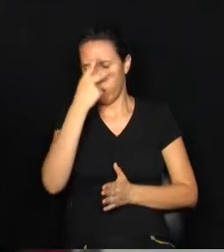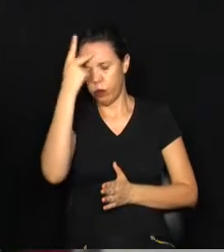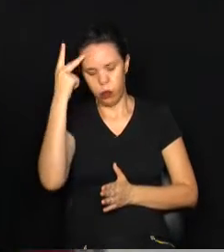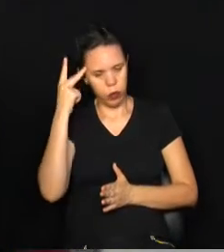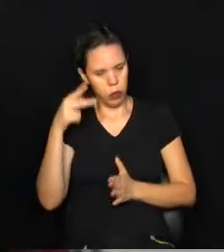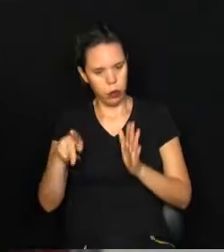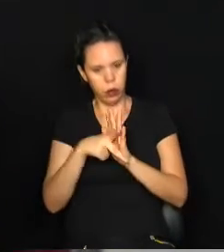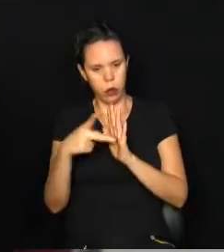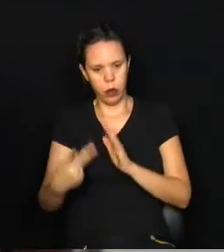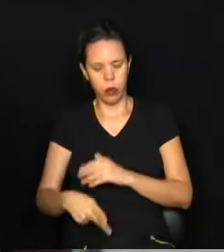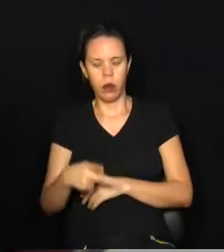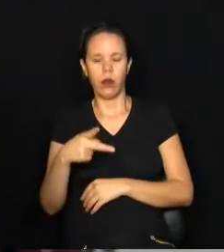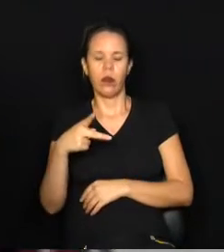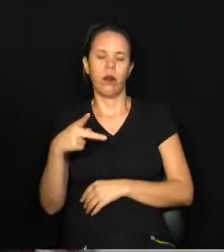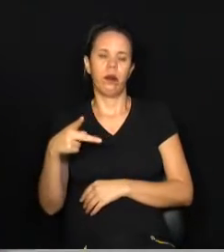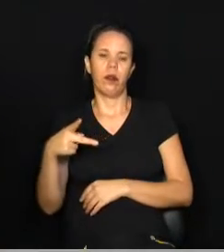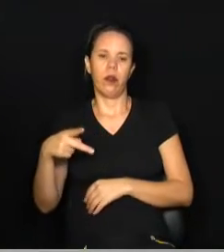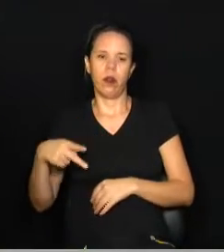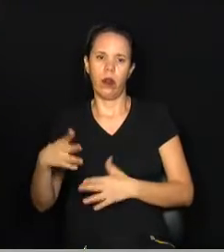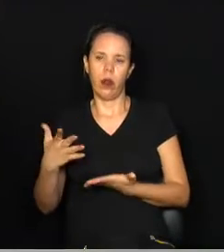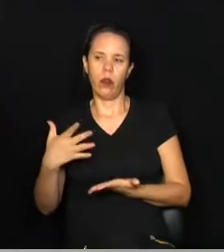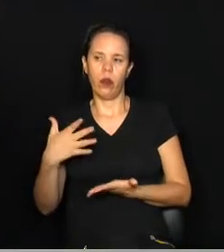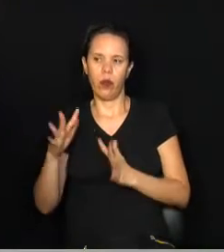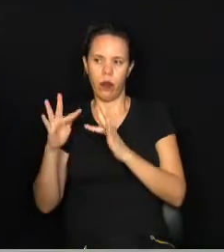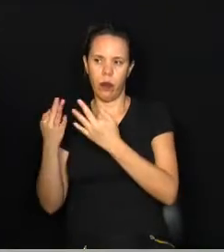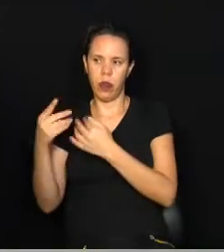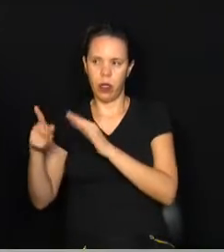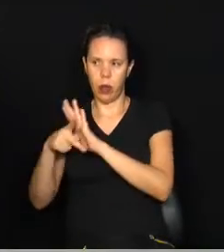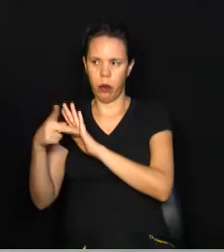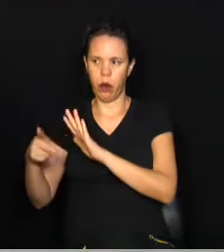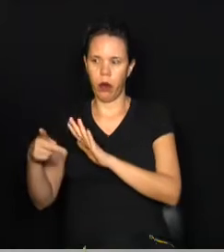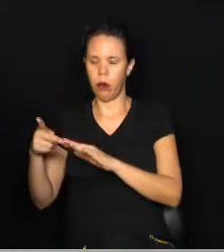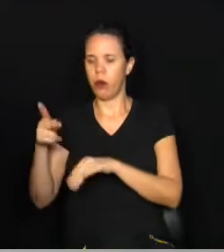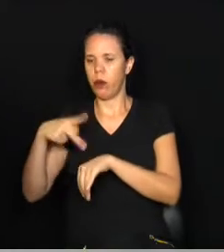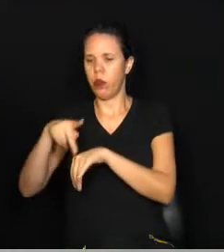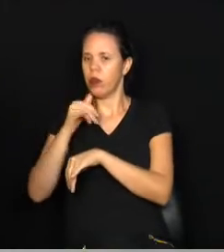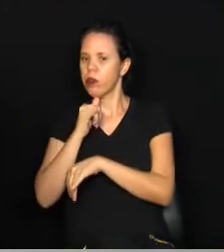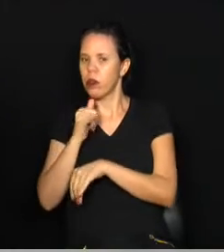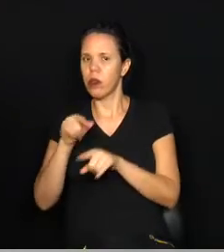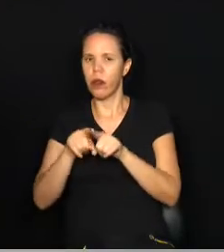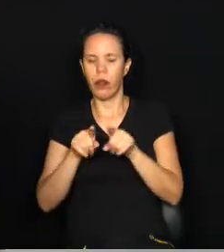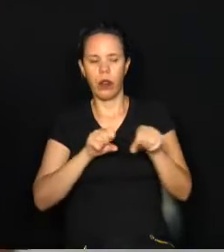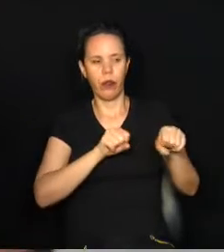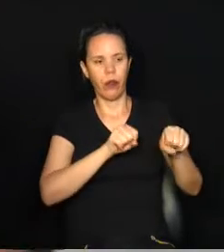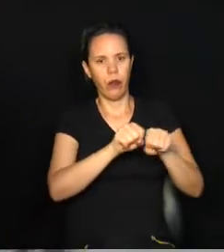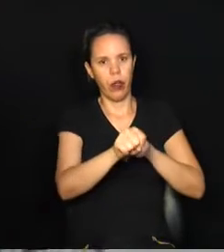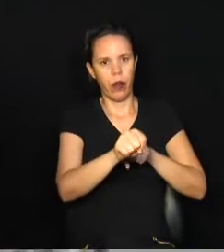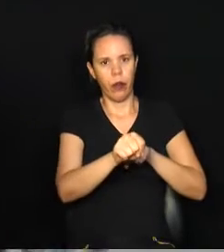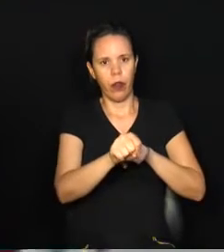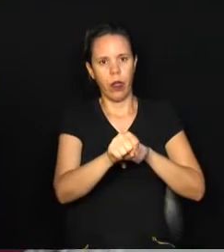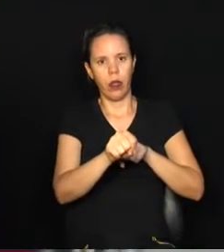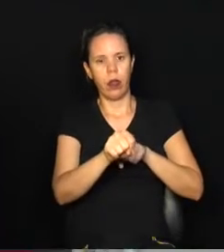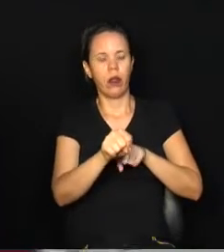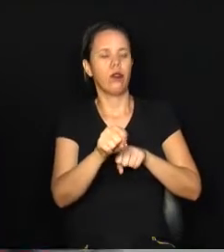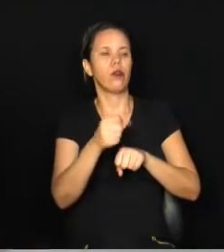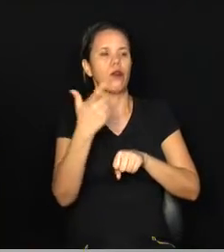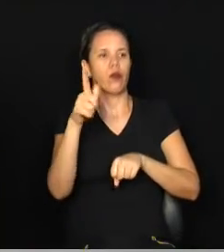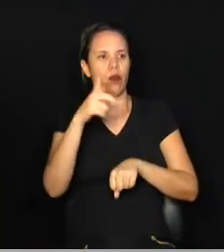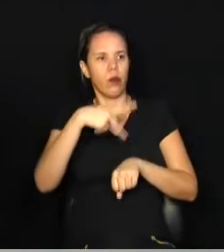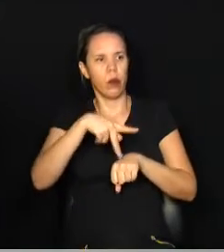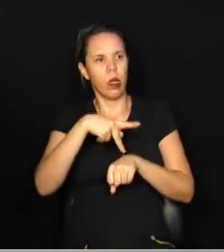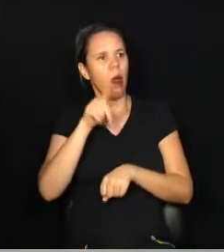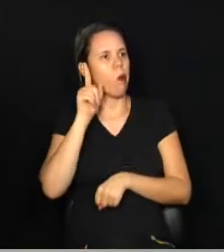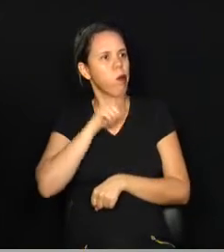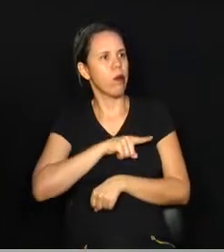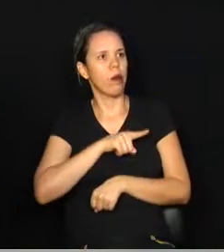brasileiro, italiano, perdão, e foi formado no College of Optics and Ophthalmology na Filadélfia, nos Estados Unidos. Então,